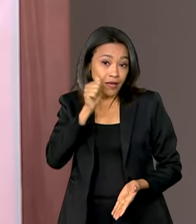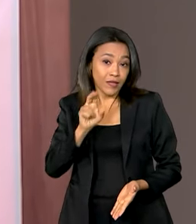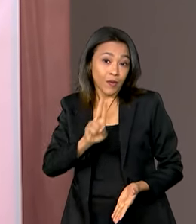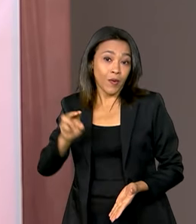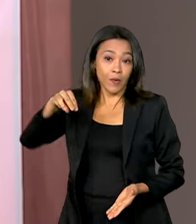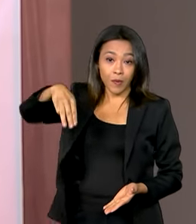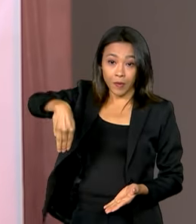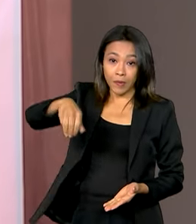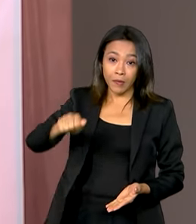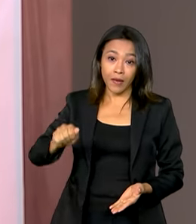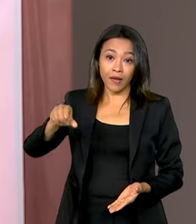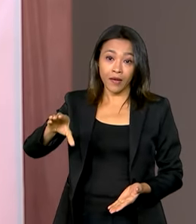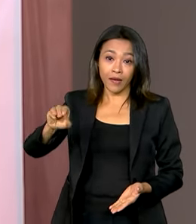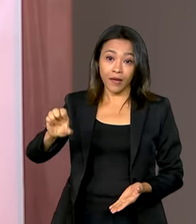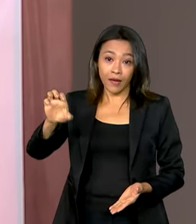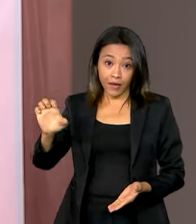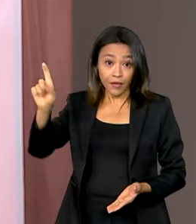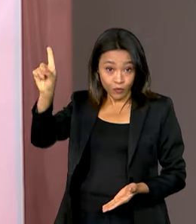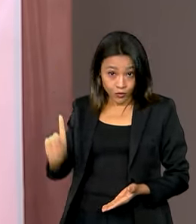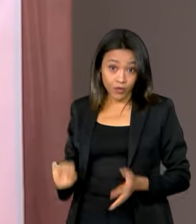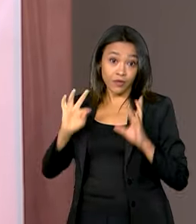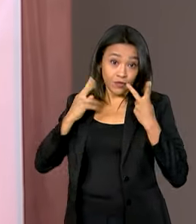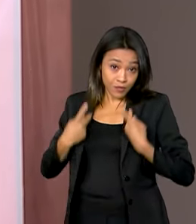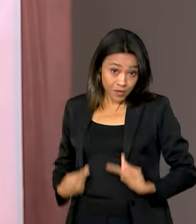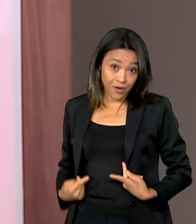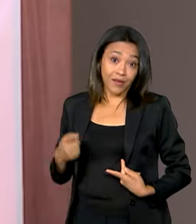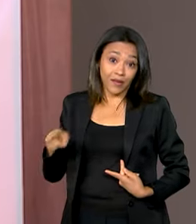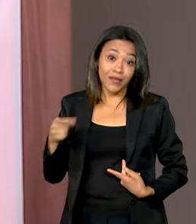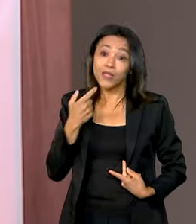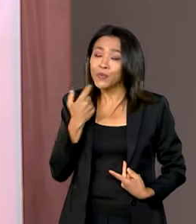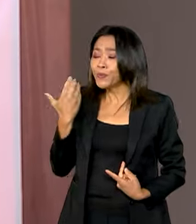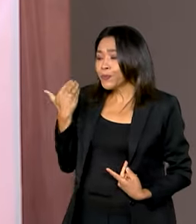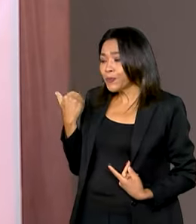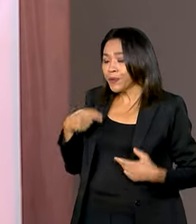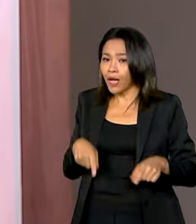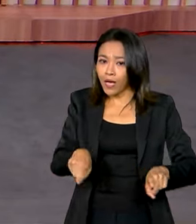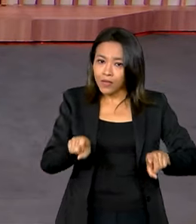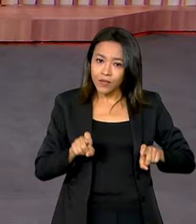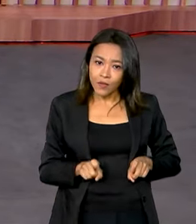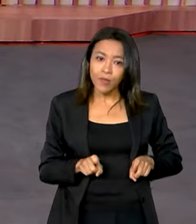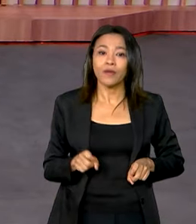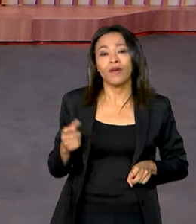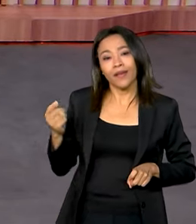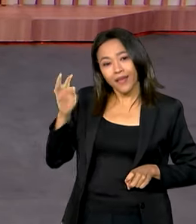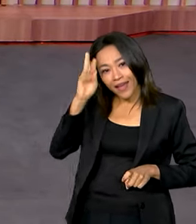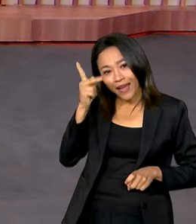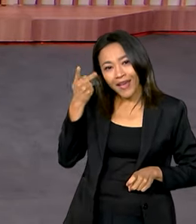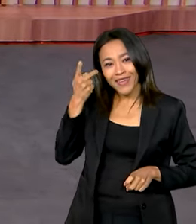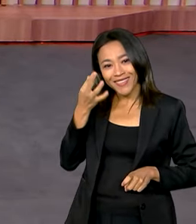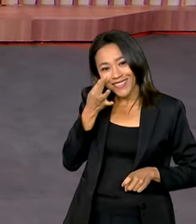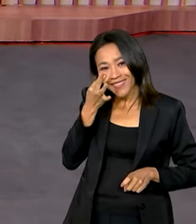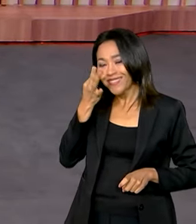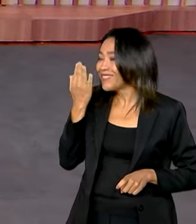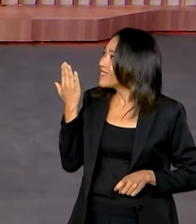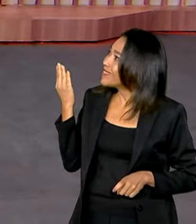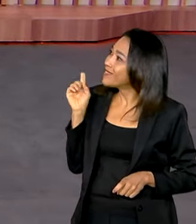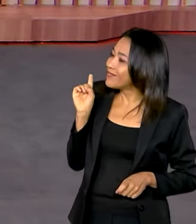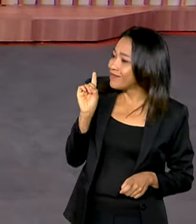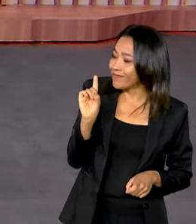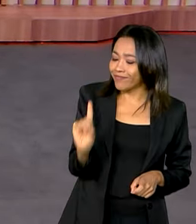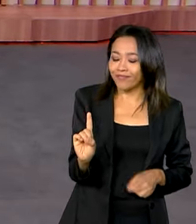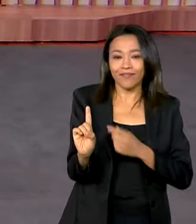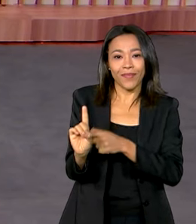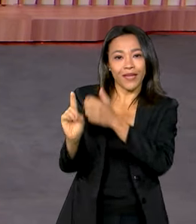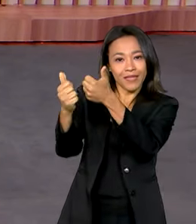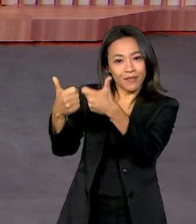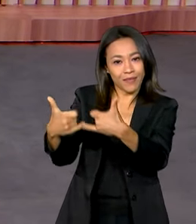anos e da Cidadania que assumiu a pasta recentemente e a Karine mela está aqui comigo no estúdio para trazer